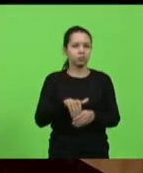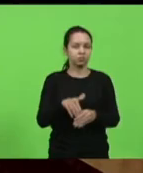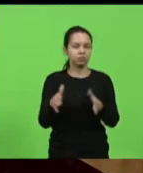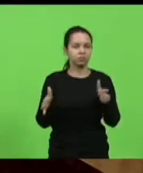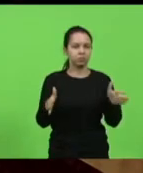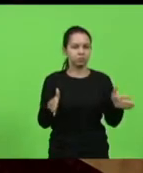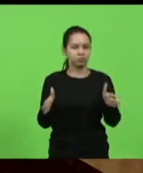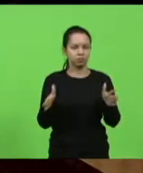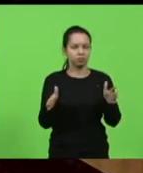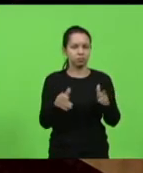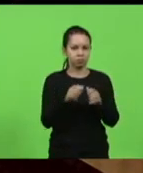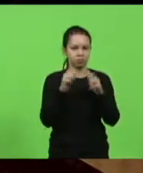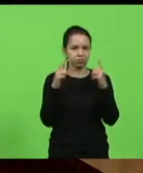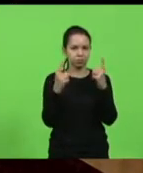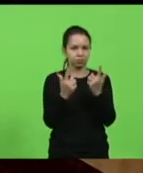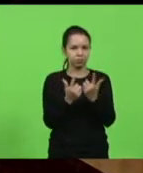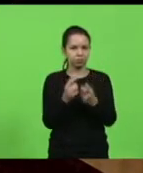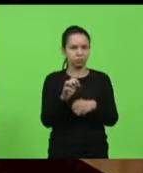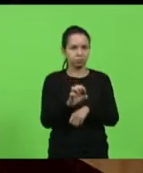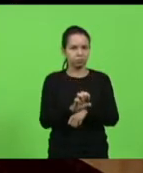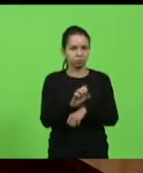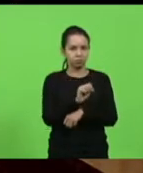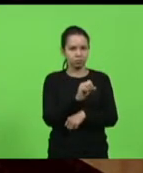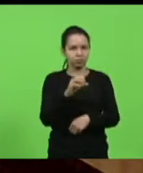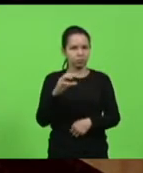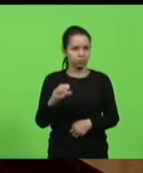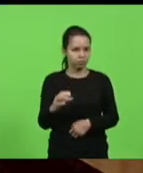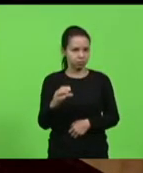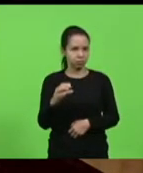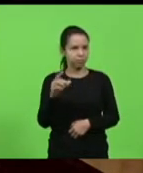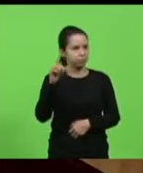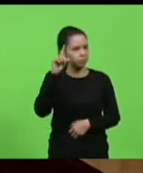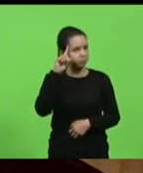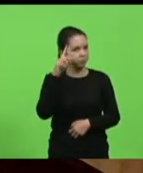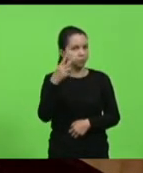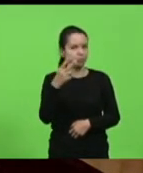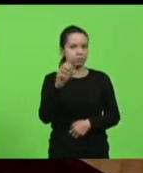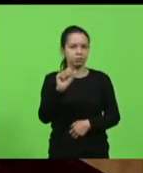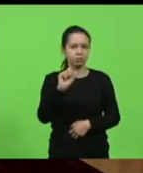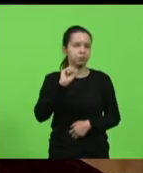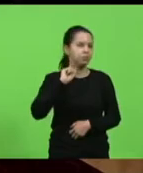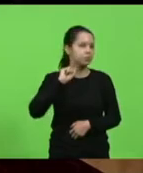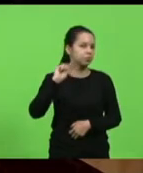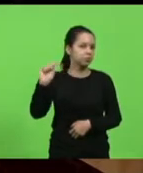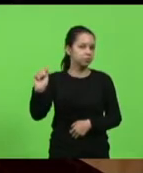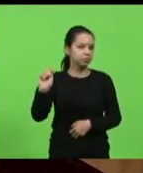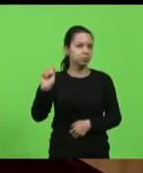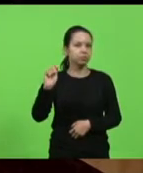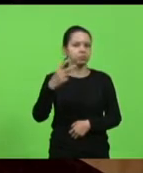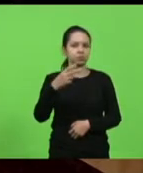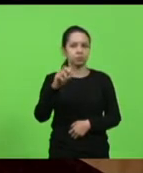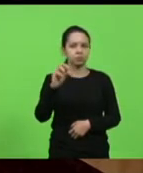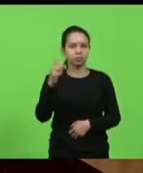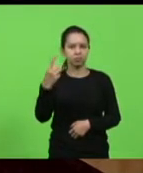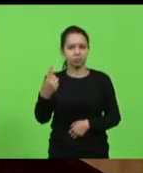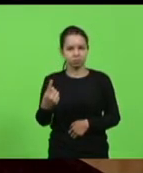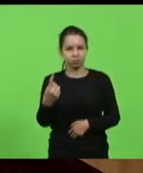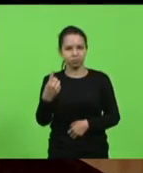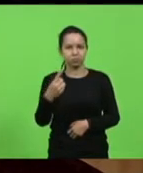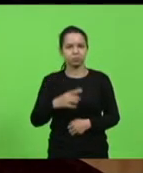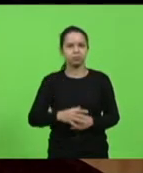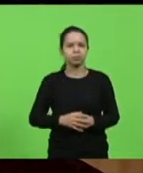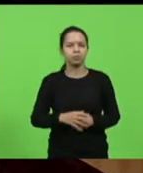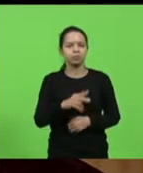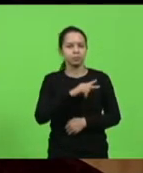Assembleia Legislativa do Estado de Santa Catarina, realizada em 28 de abril de 2021. Presidência,